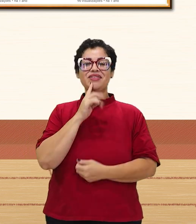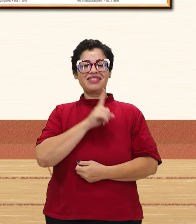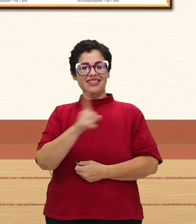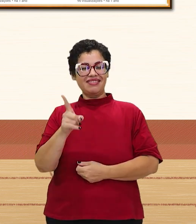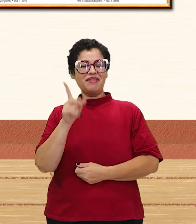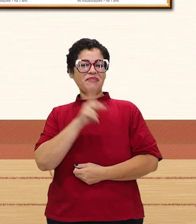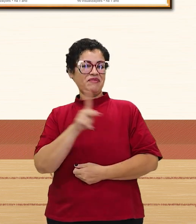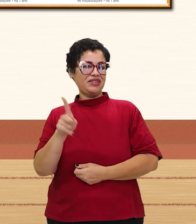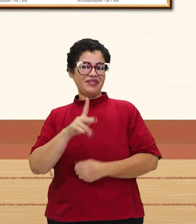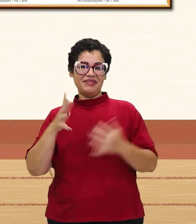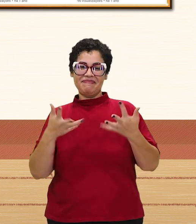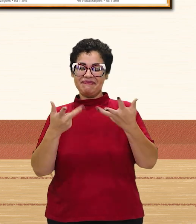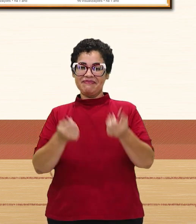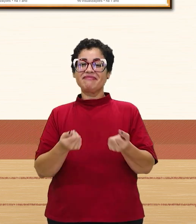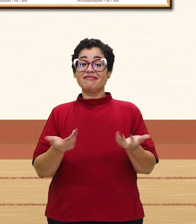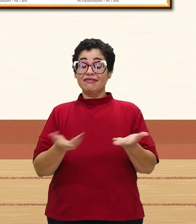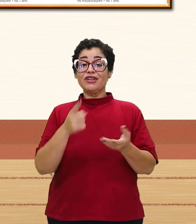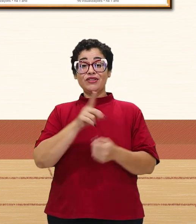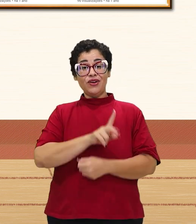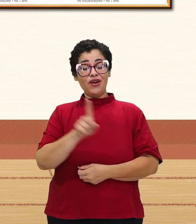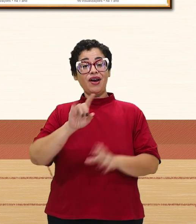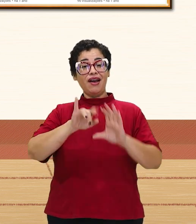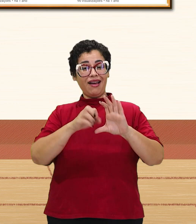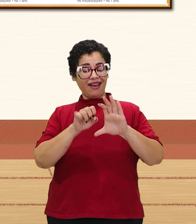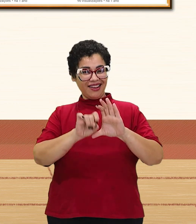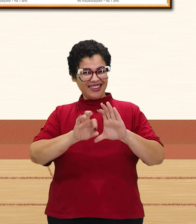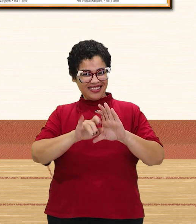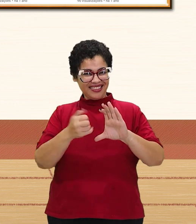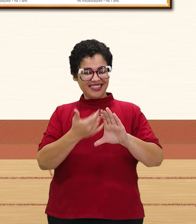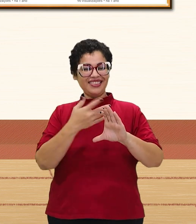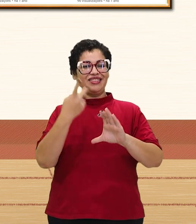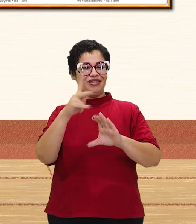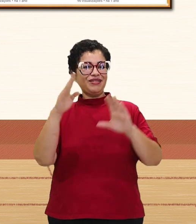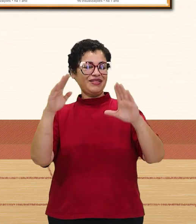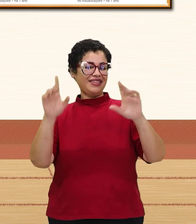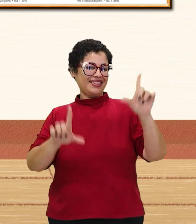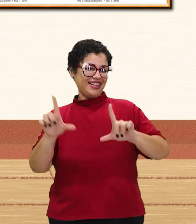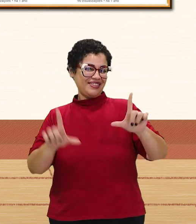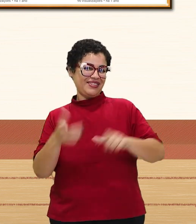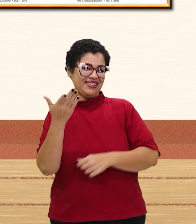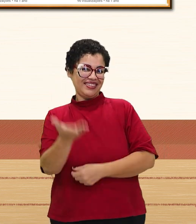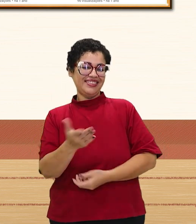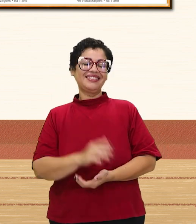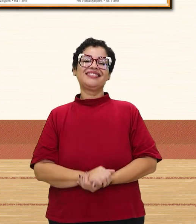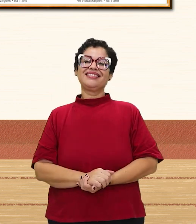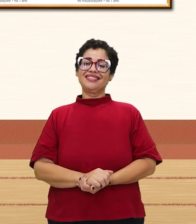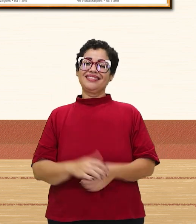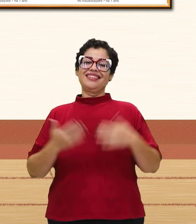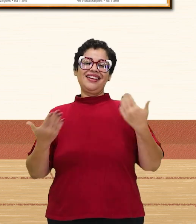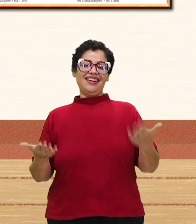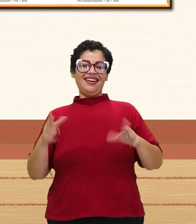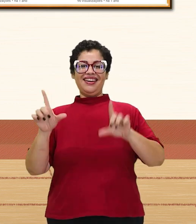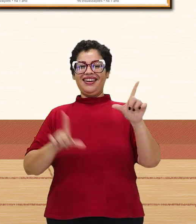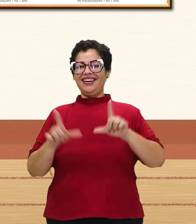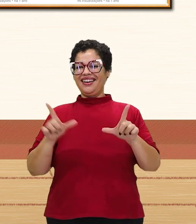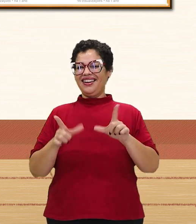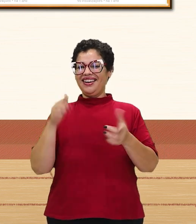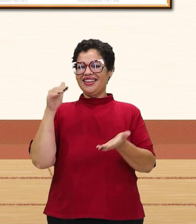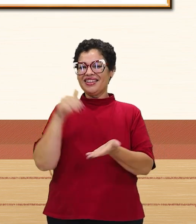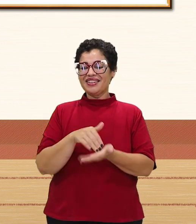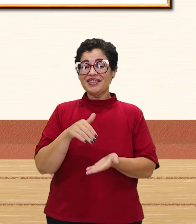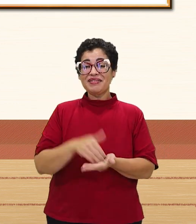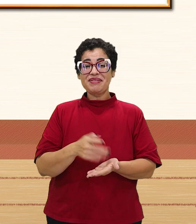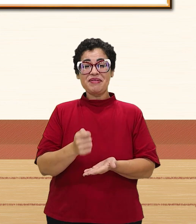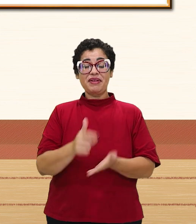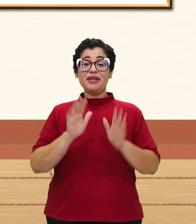conhecer o trabalho dessa super professora. E olha só, gente, é só acessar o QR Code que está aparecendo aí na sua tela. Ah, Isabel, nosso programa está chegando